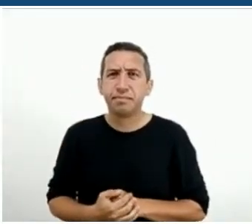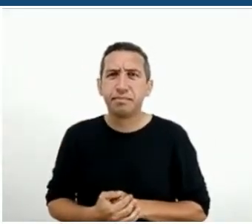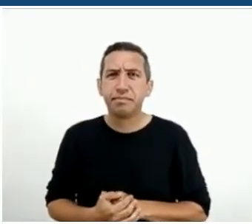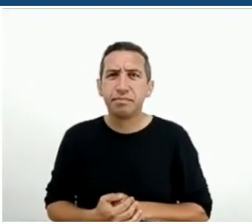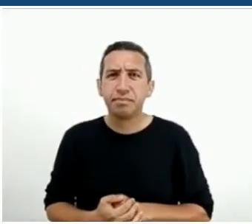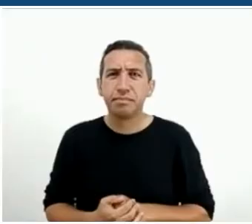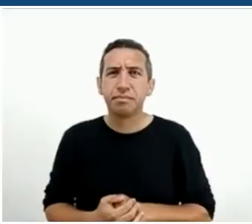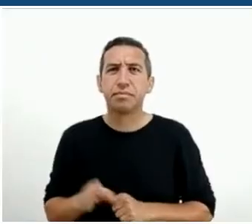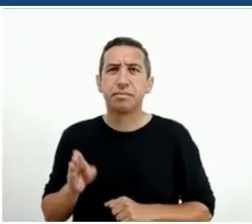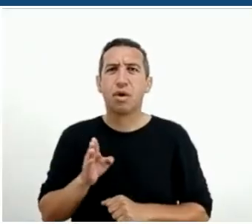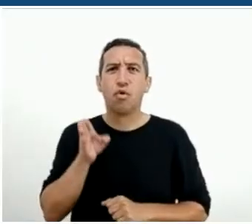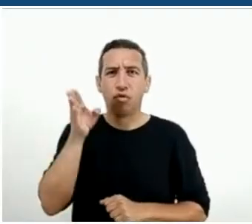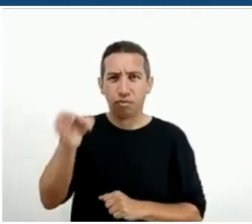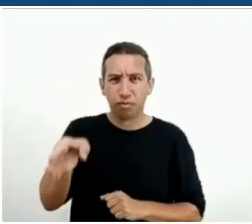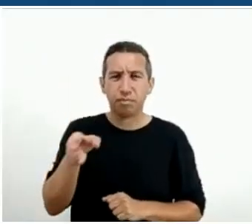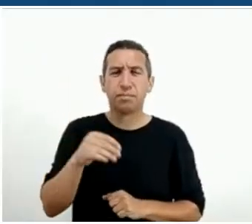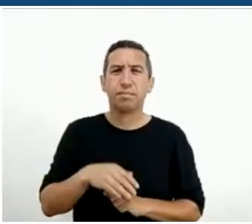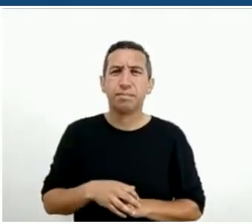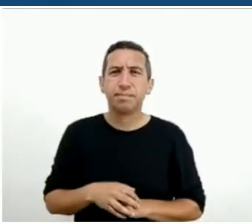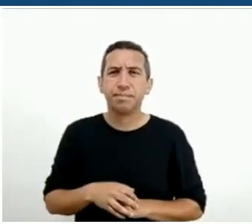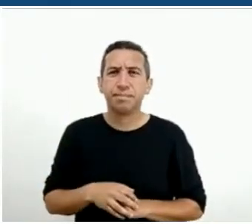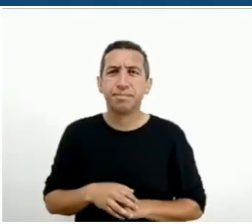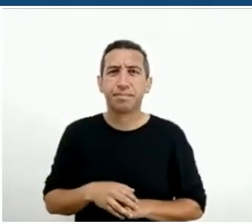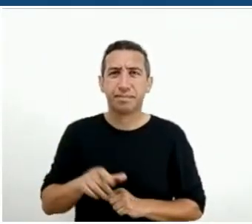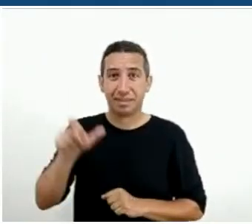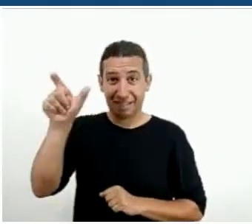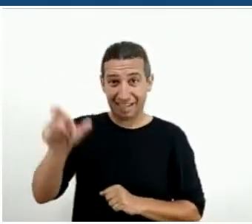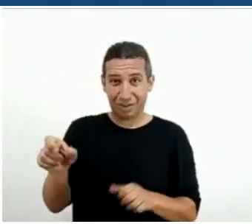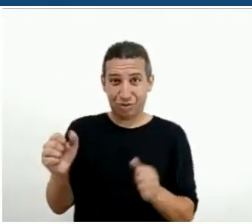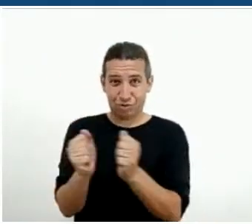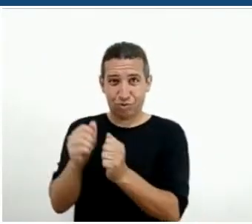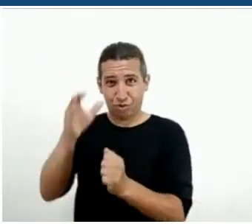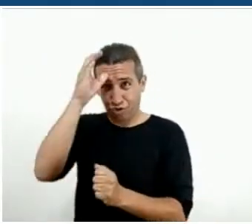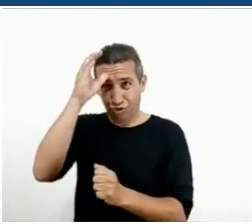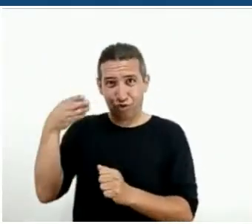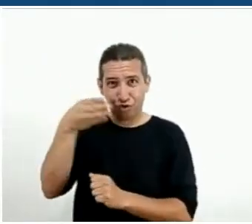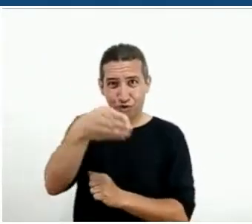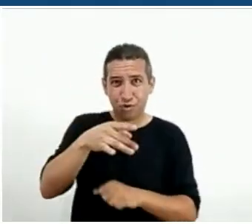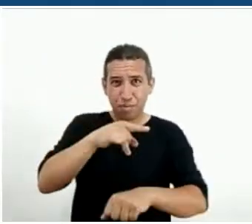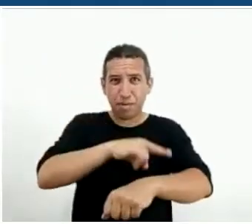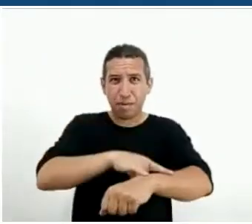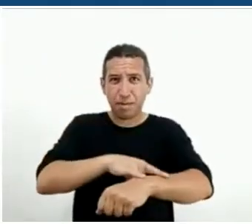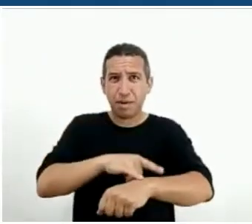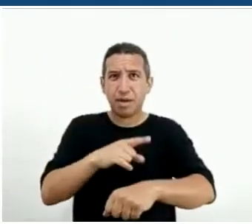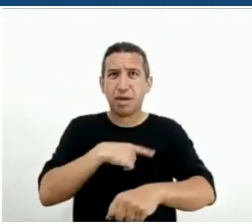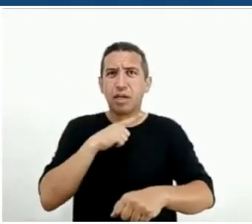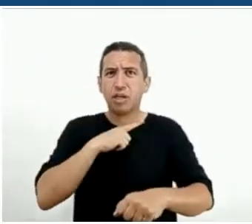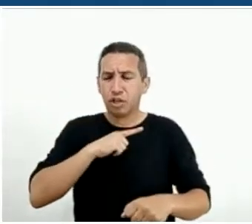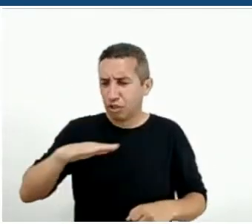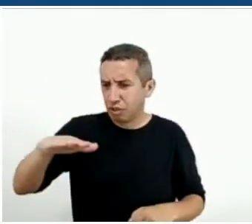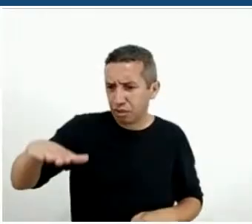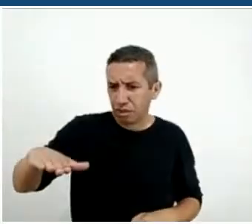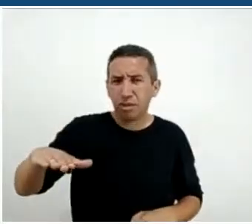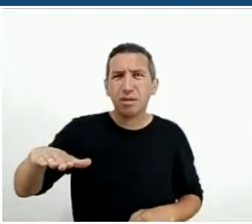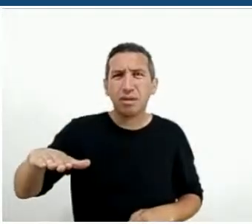recentemente, e ela e a tia foram no banheiro, e quando voltaram tinha uma criança, 2 meninas